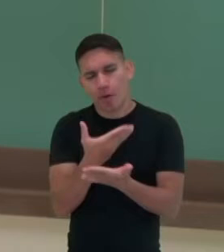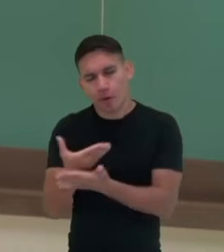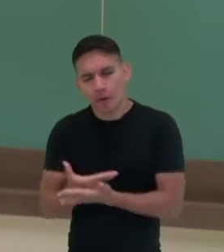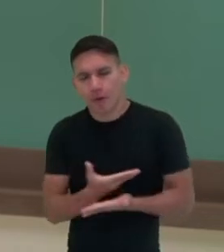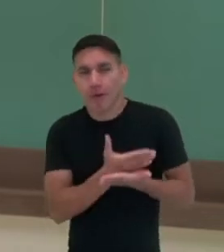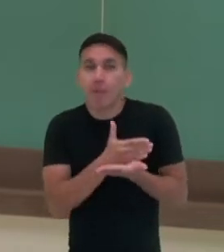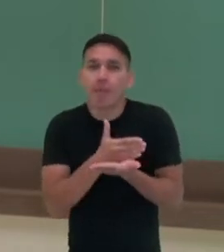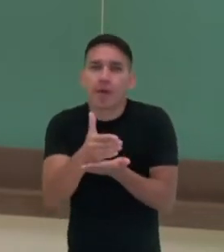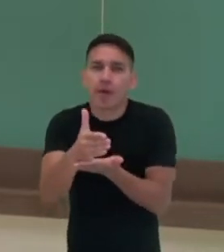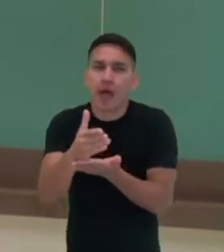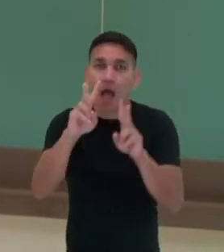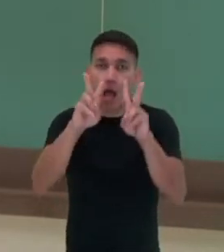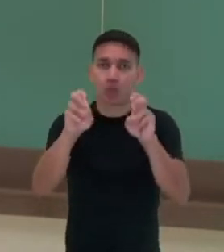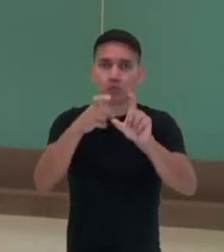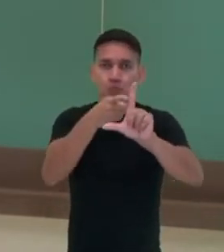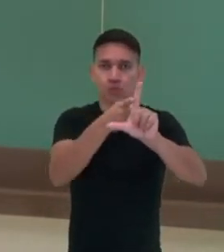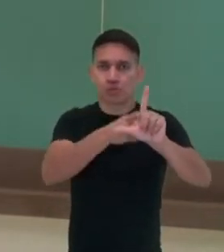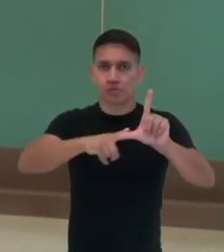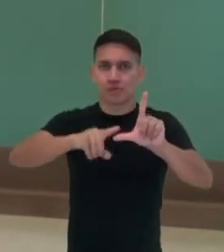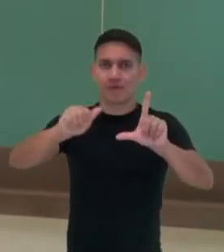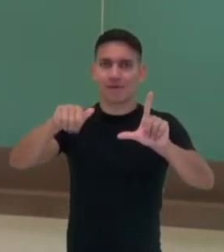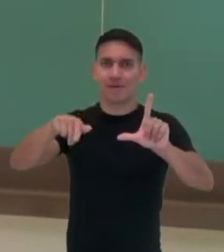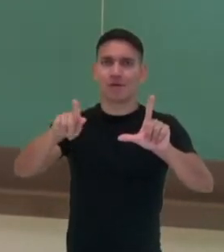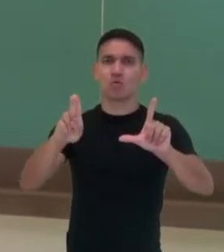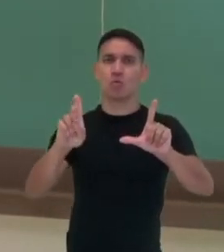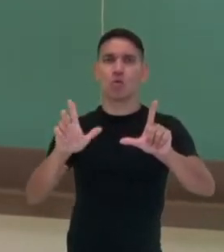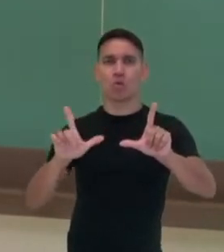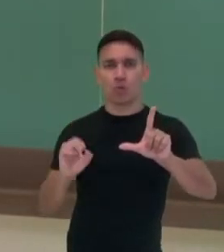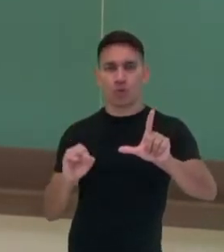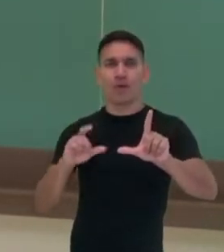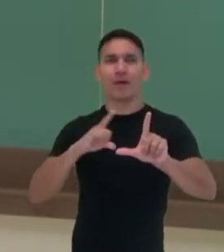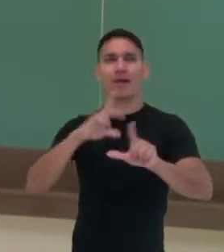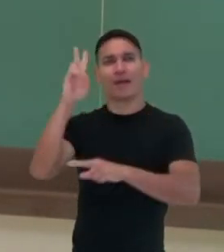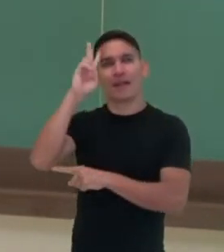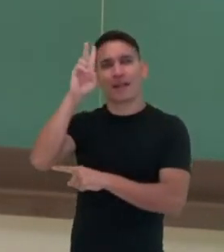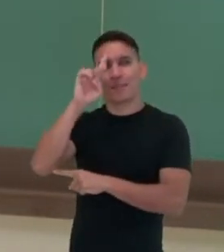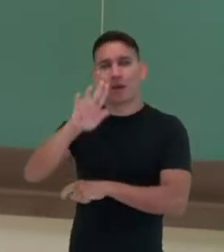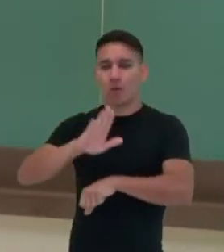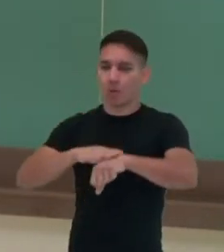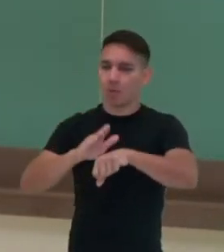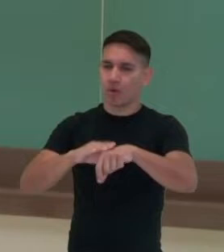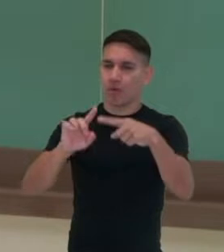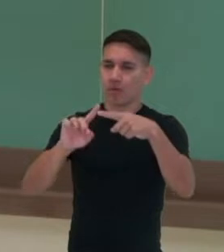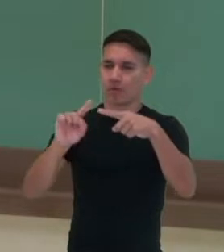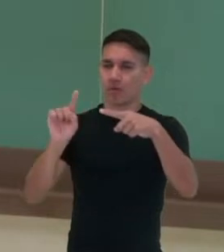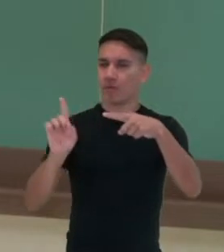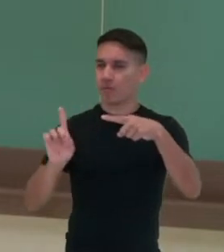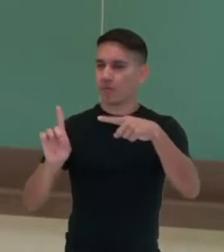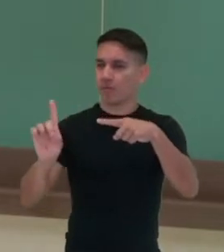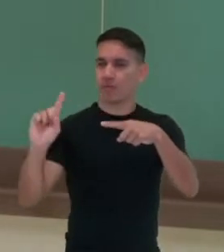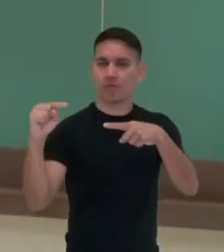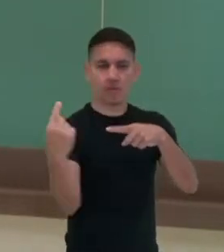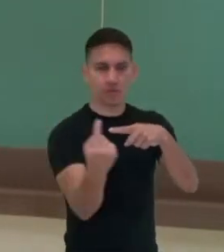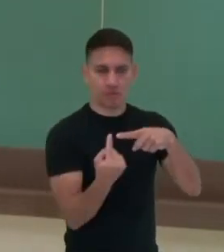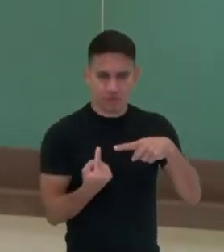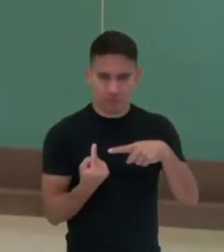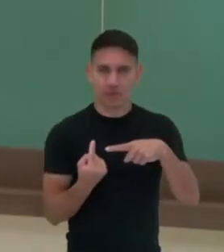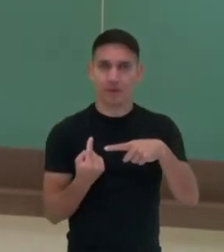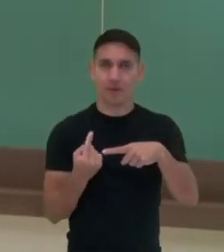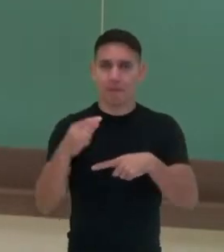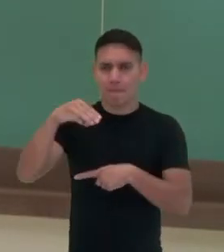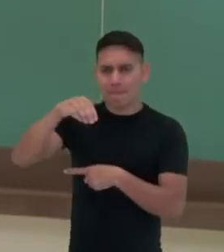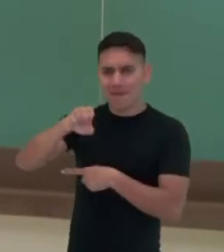o ângulo? Então, lembra do ângulo, né, de meia volta? Quando a gente dá meia volta, né, ou seja, metade de uma